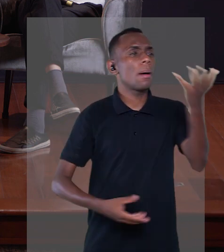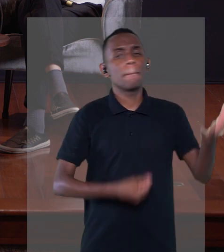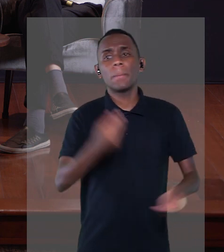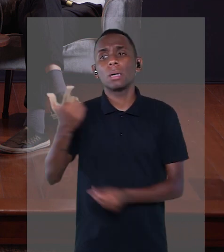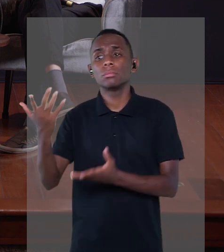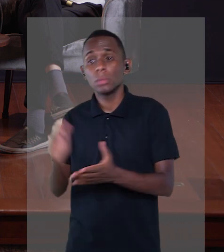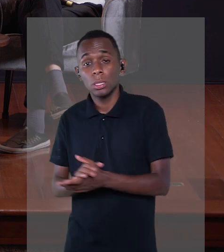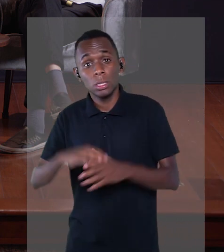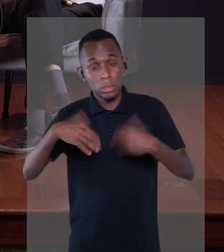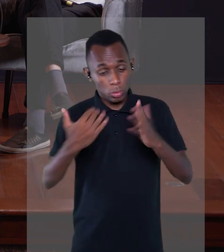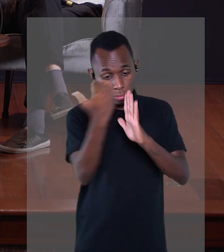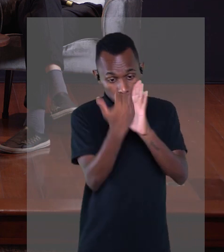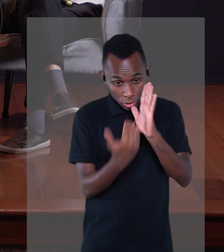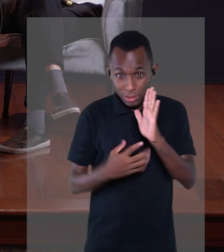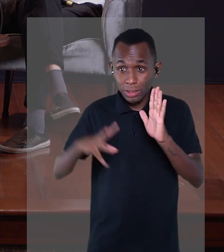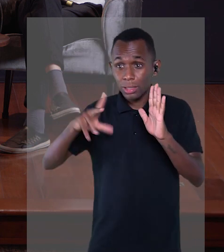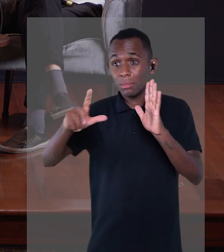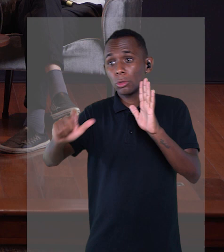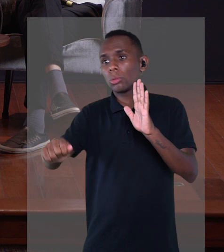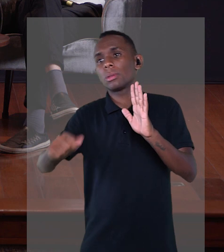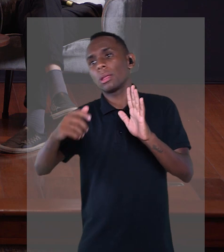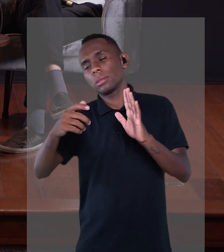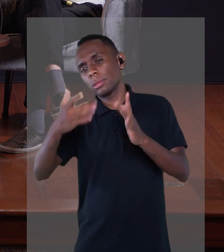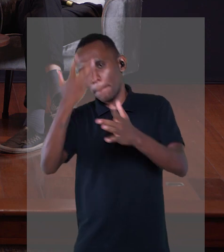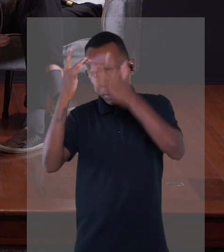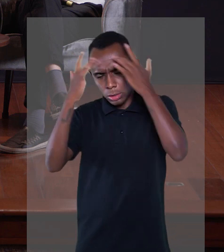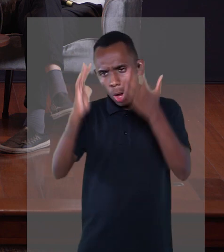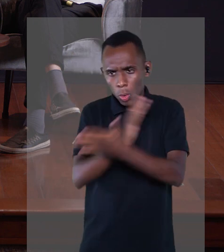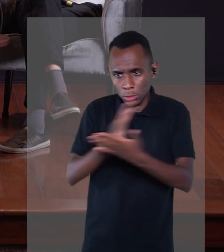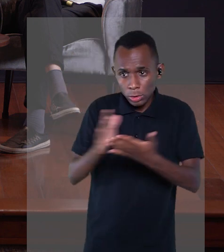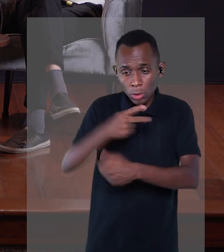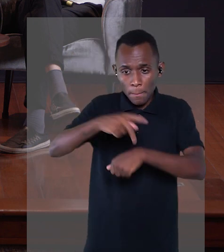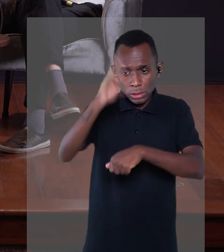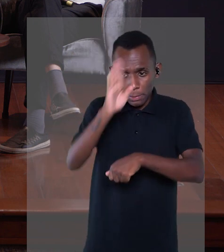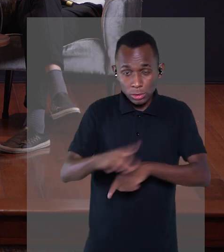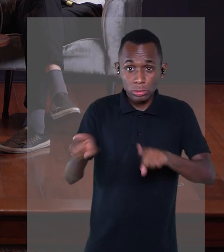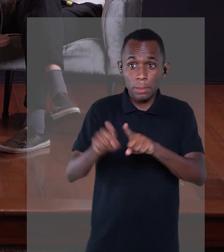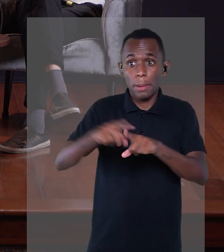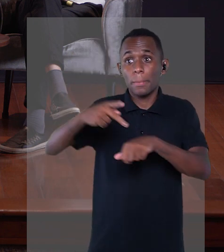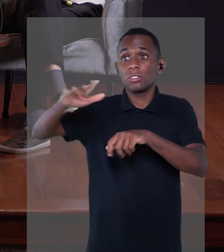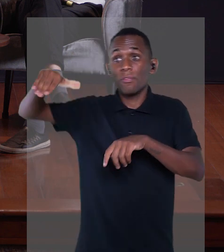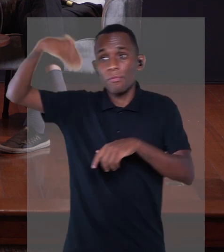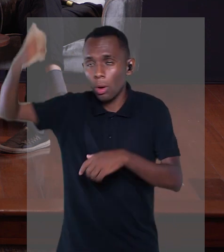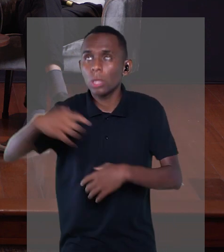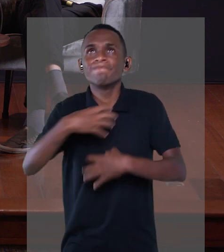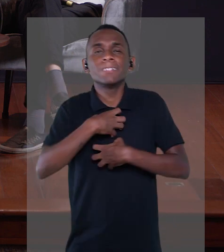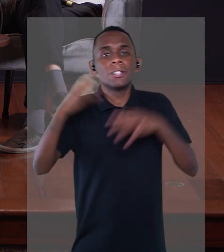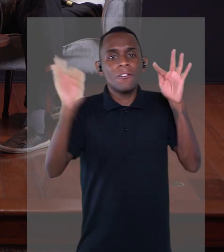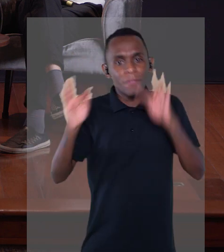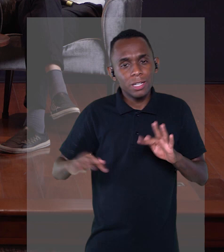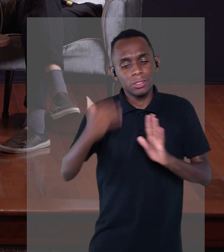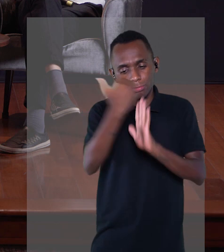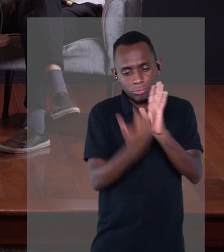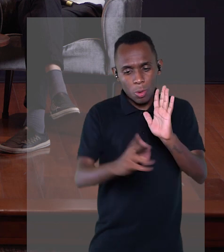assim, gente do Brasil, gente de fora do Brasil, assim, e é um disco que eu estou muito feliz assim com o resultado